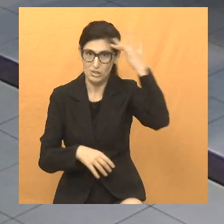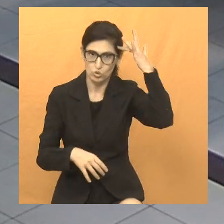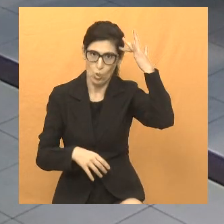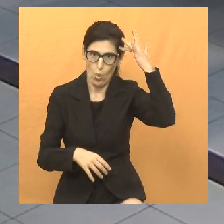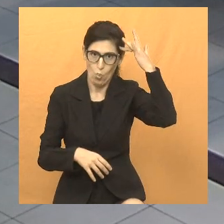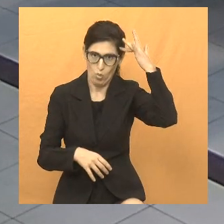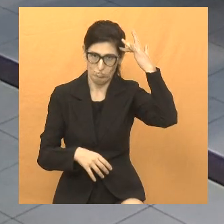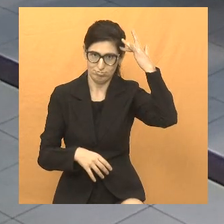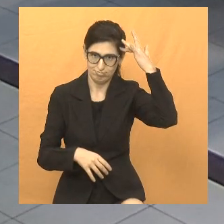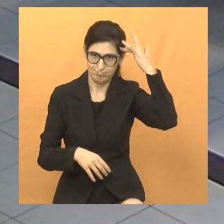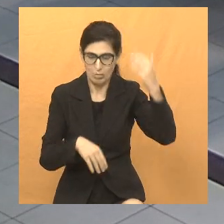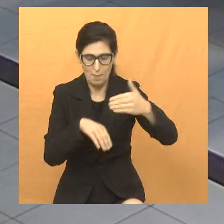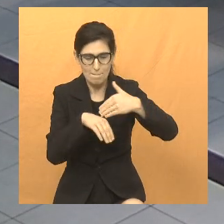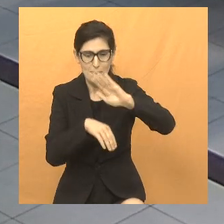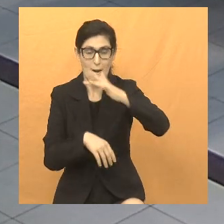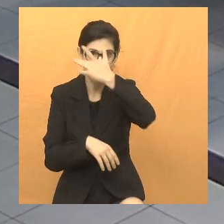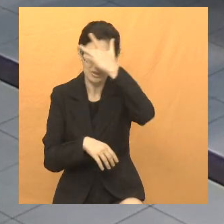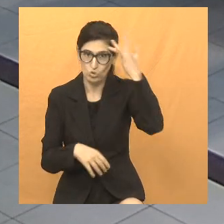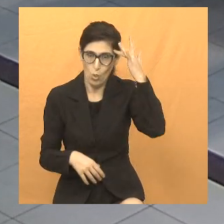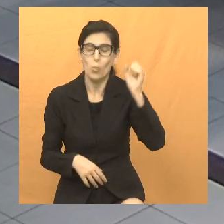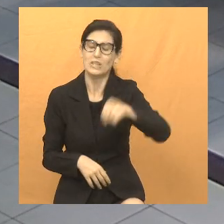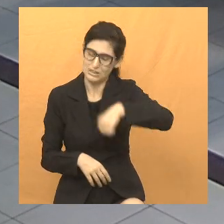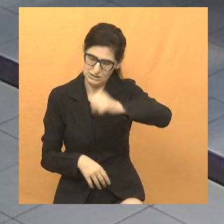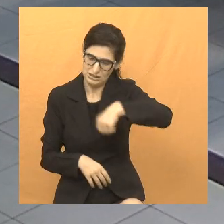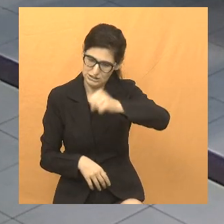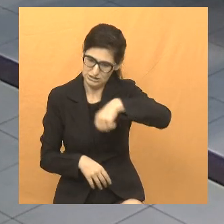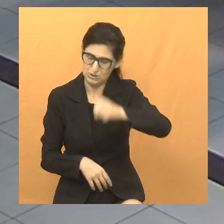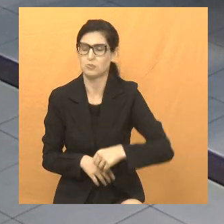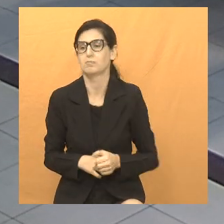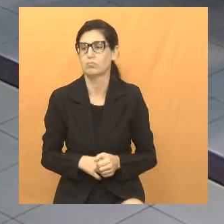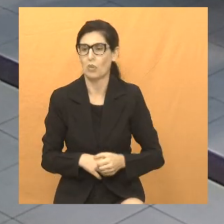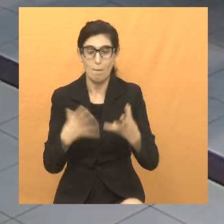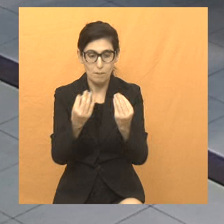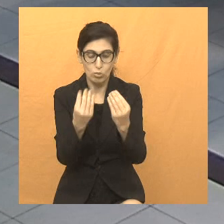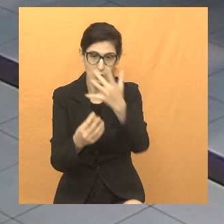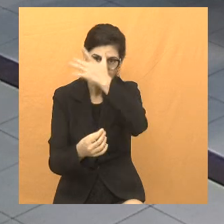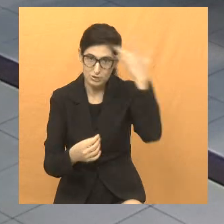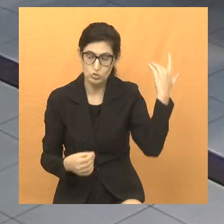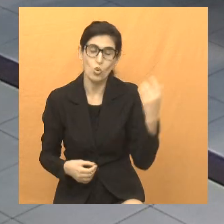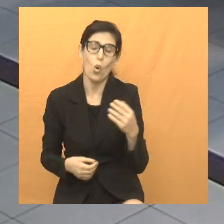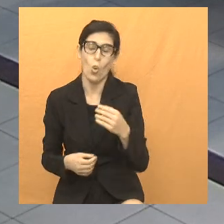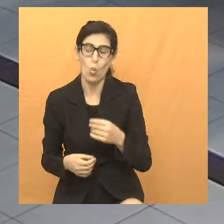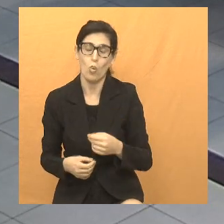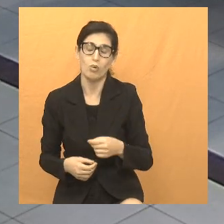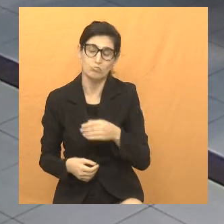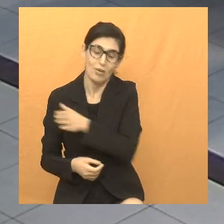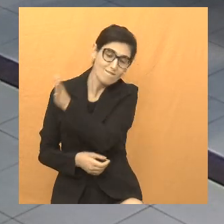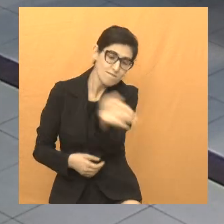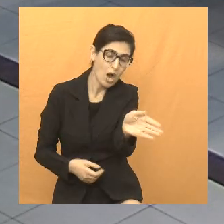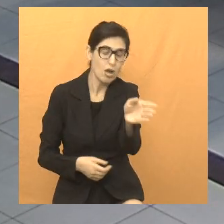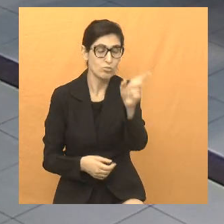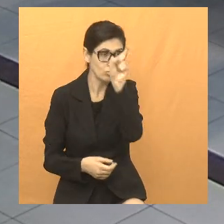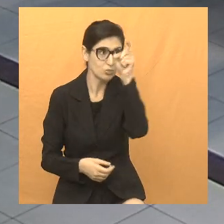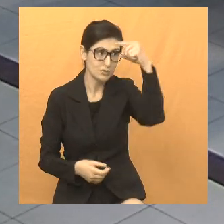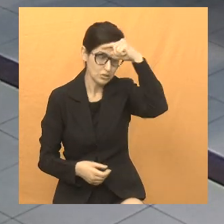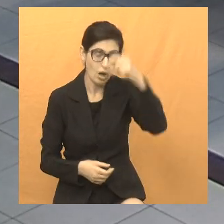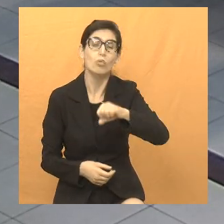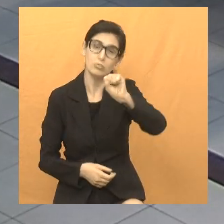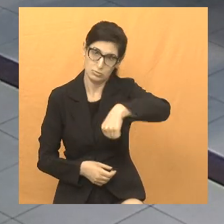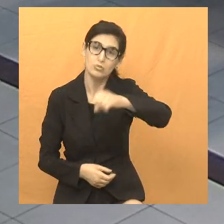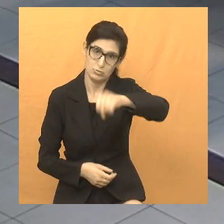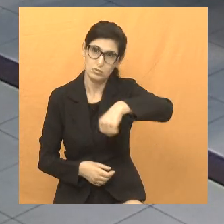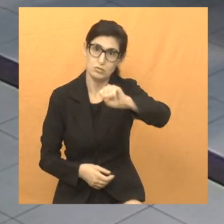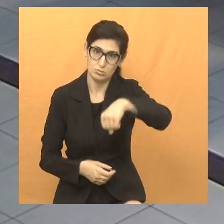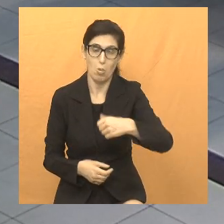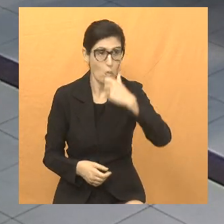um aumento do número de consultas em relação ao número do crescimento populacional, em